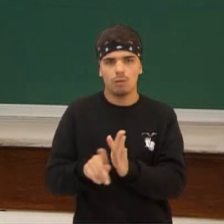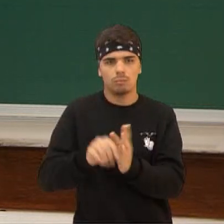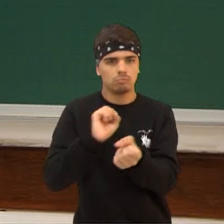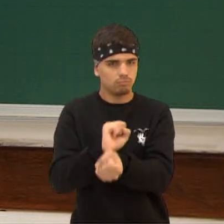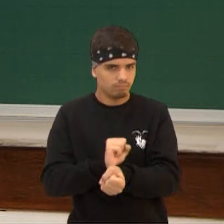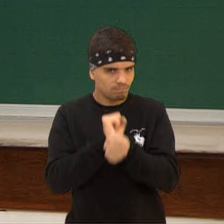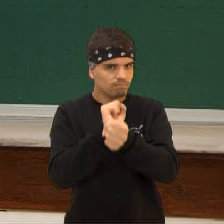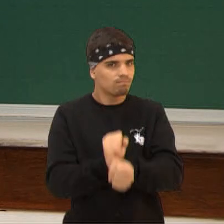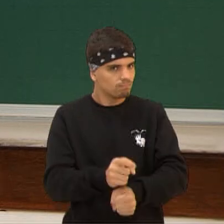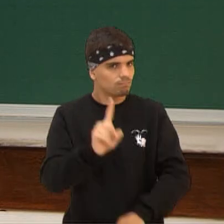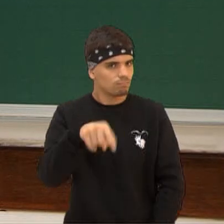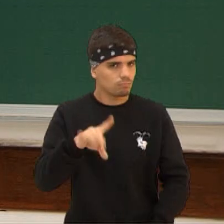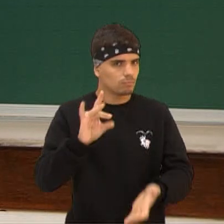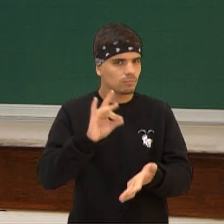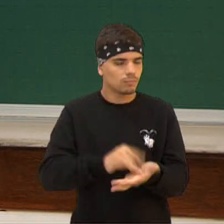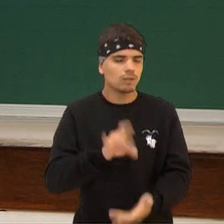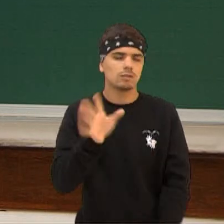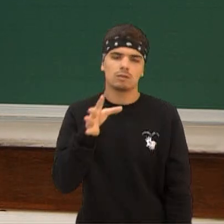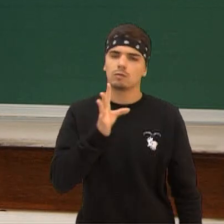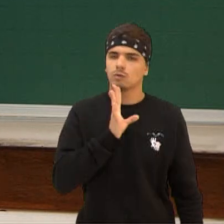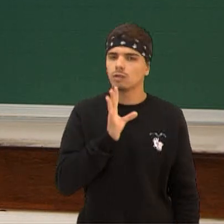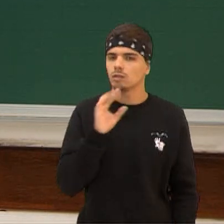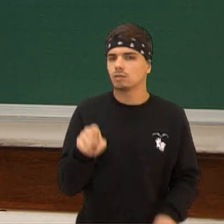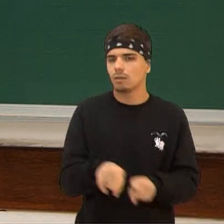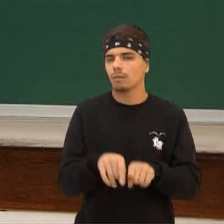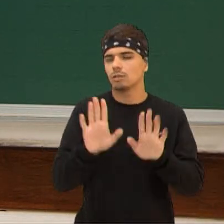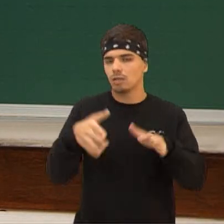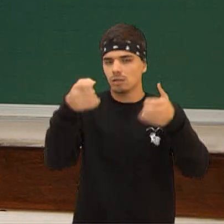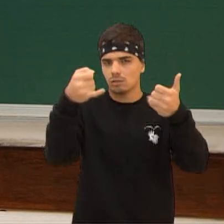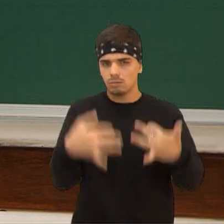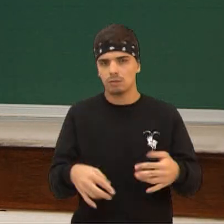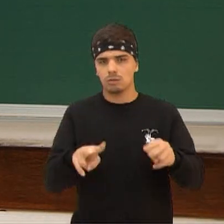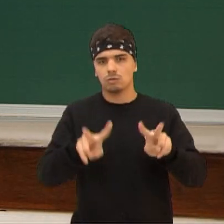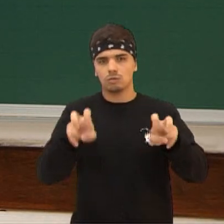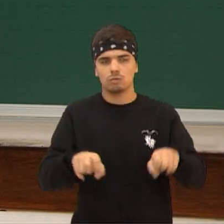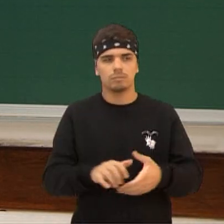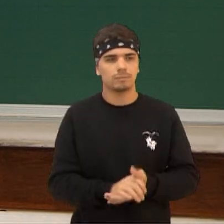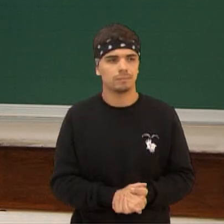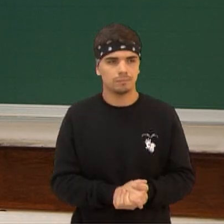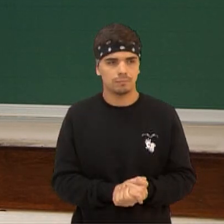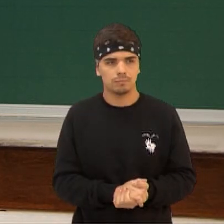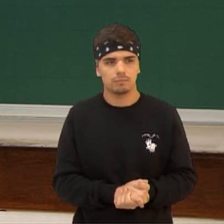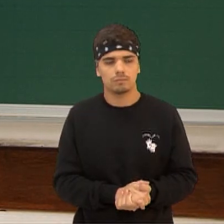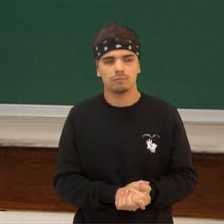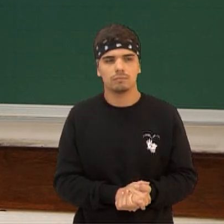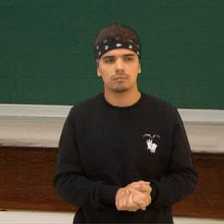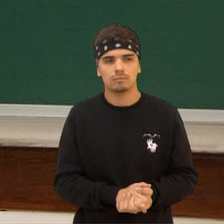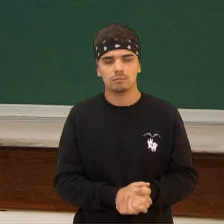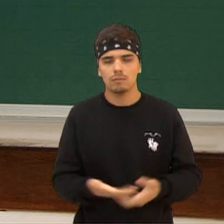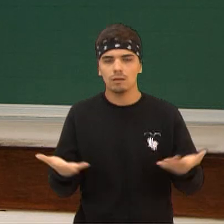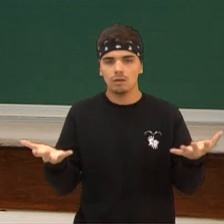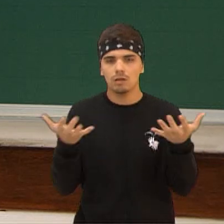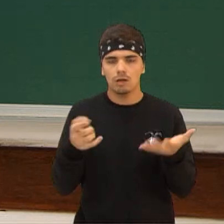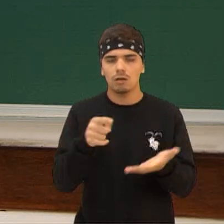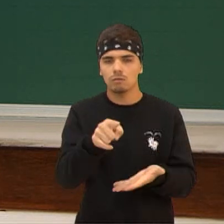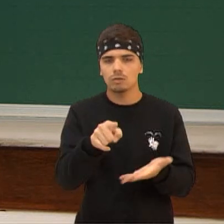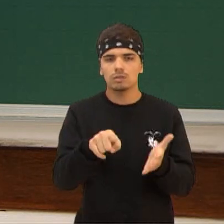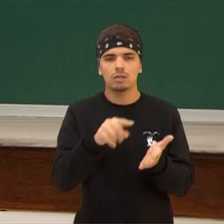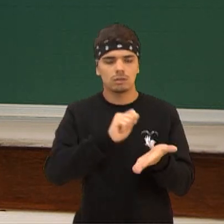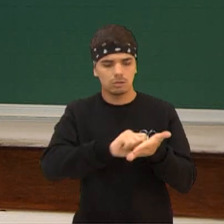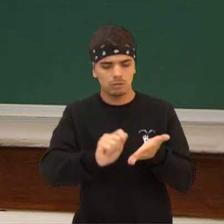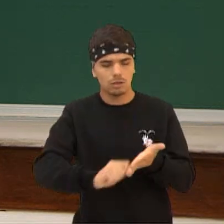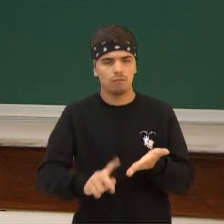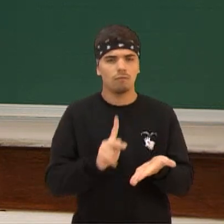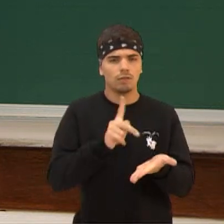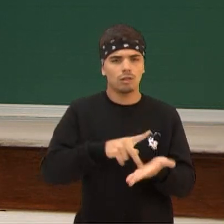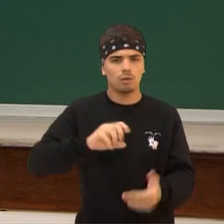contra tudo isso de horrível que a gente já conhece, que a gente já falou várias vezes sobre esse assunto, né? E agora eu quero que você escreva para mim verdadeiro